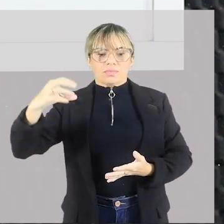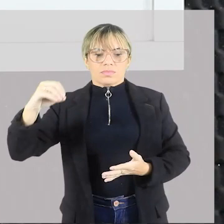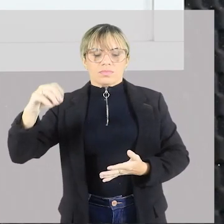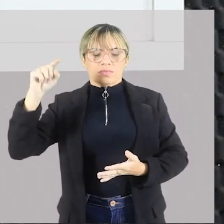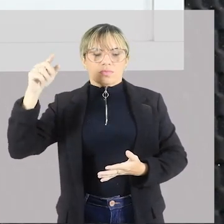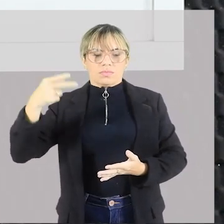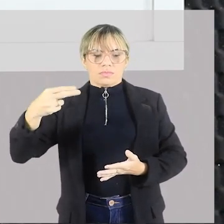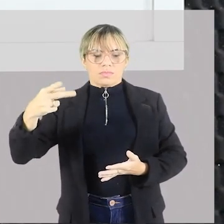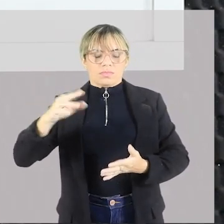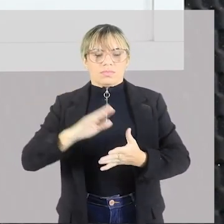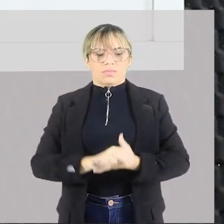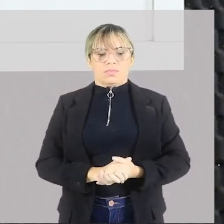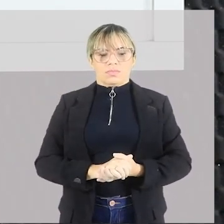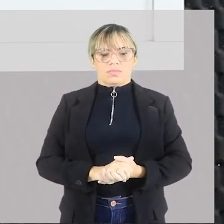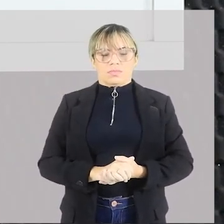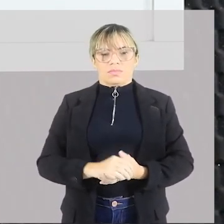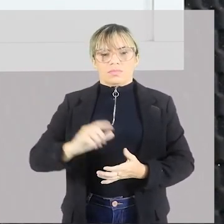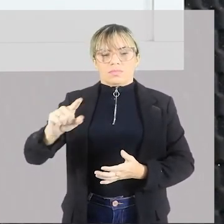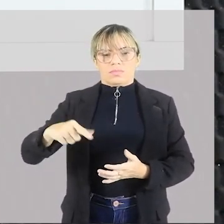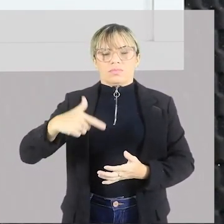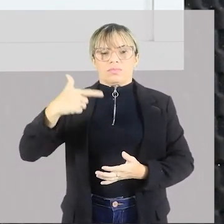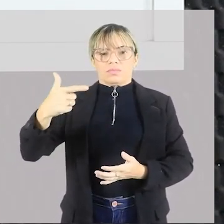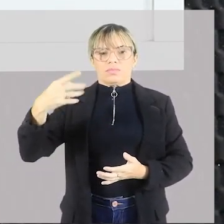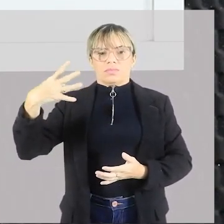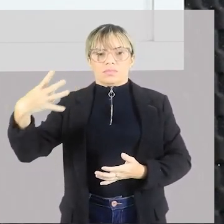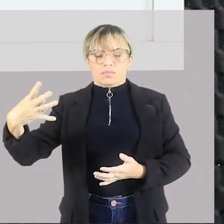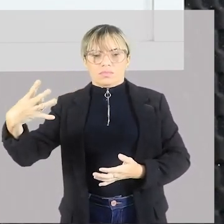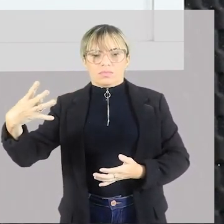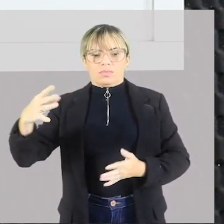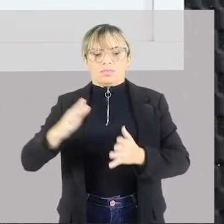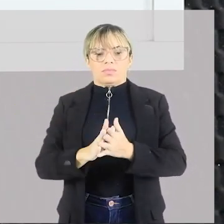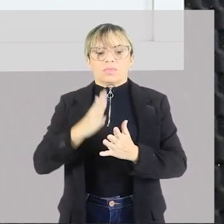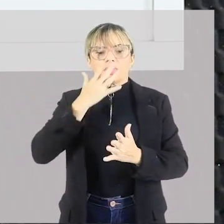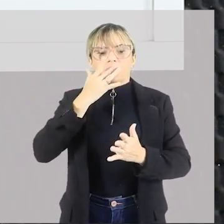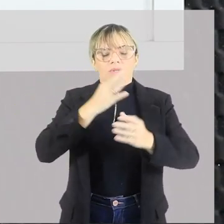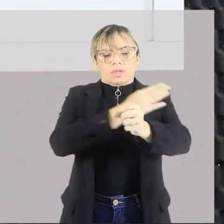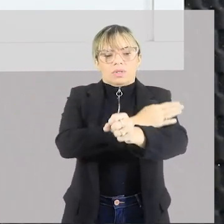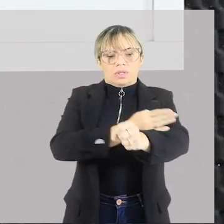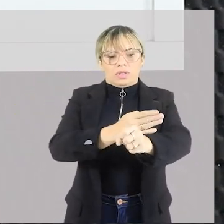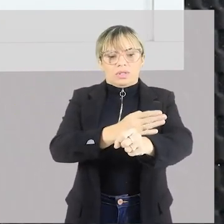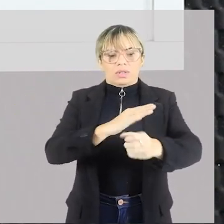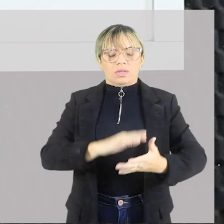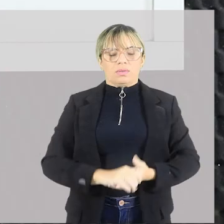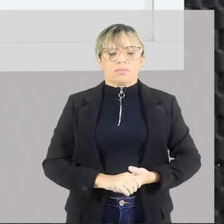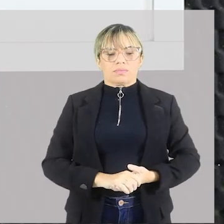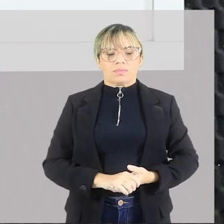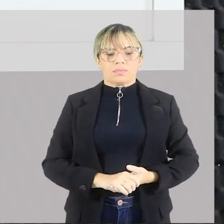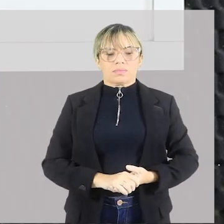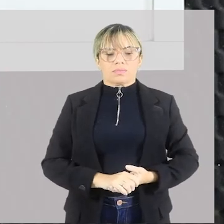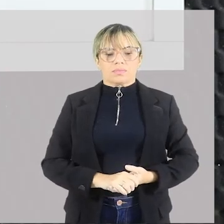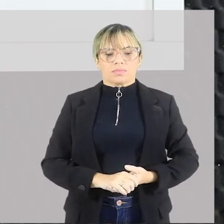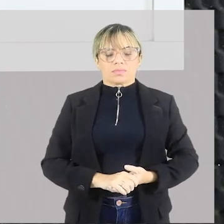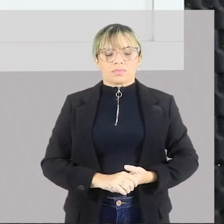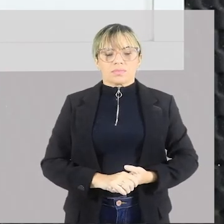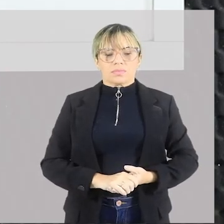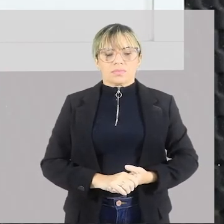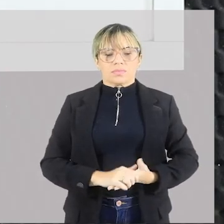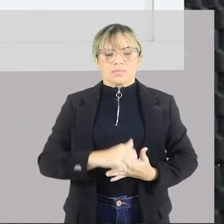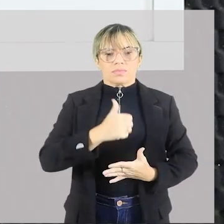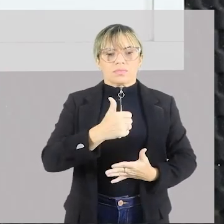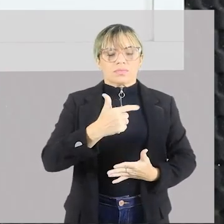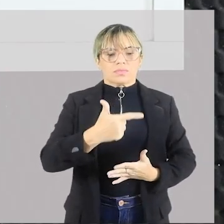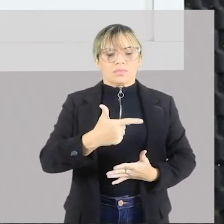vai ter que tem 20 24 veículos da cor branca né da cor c é 40% então você vai